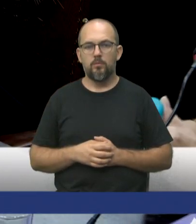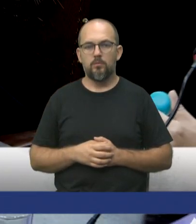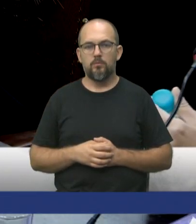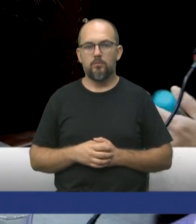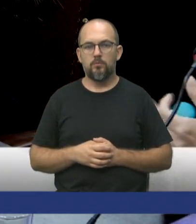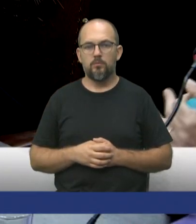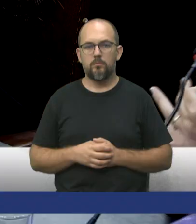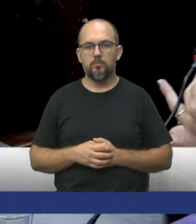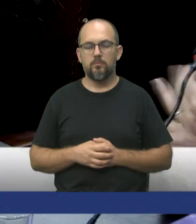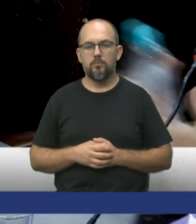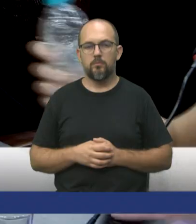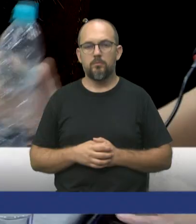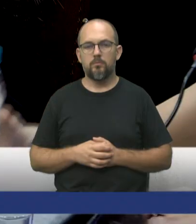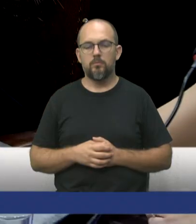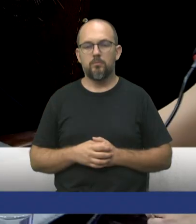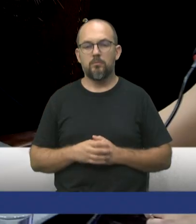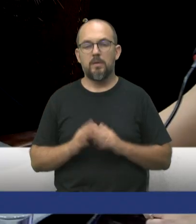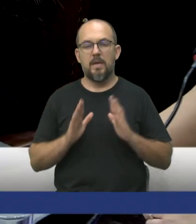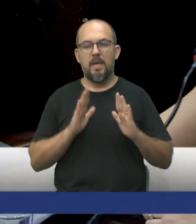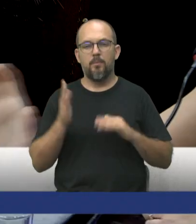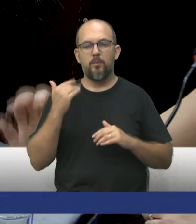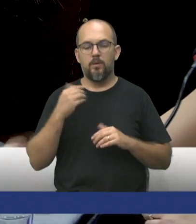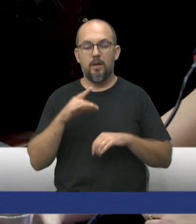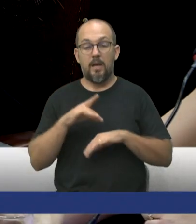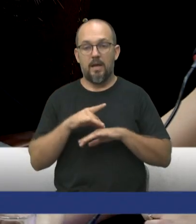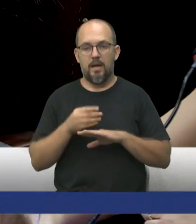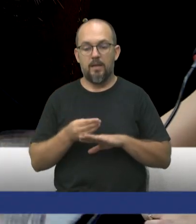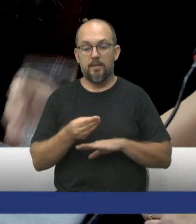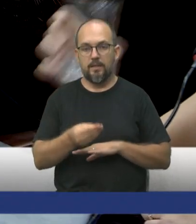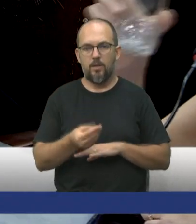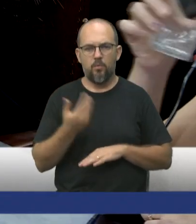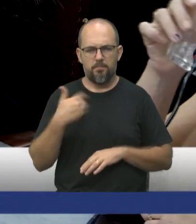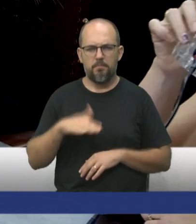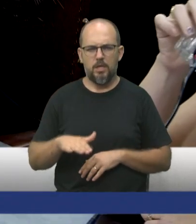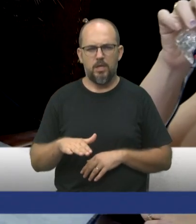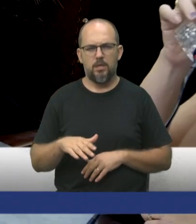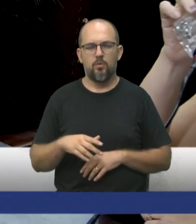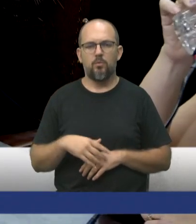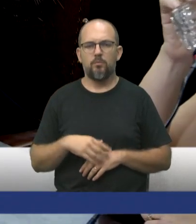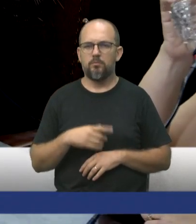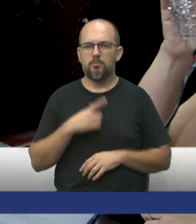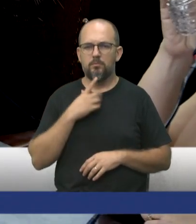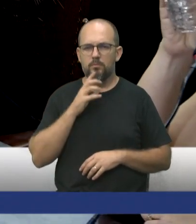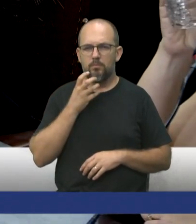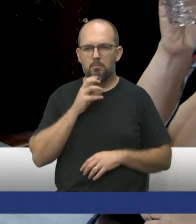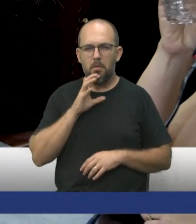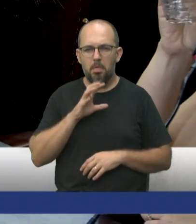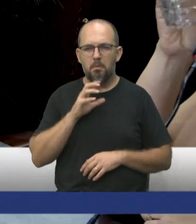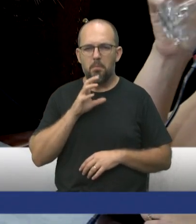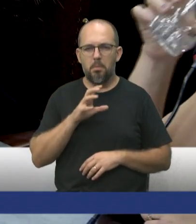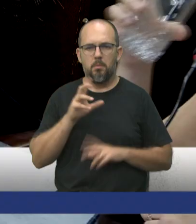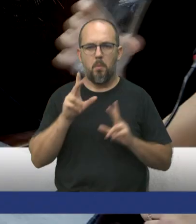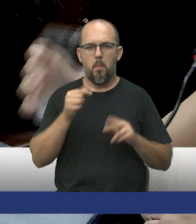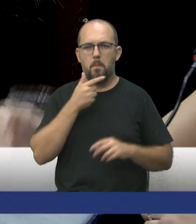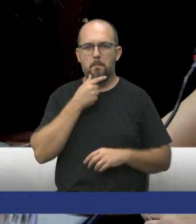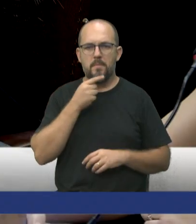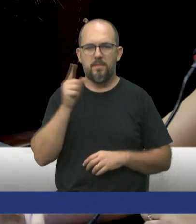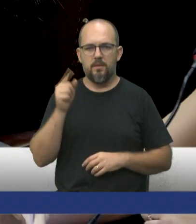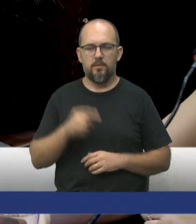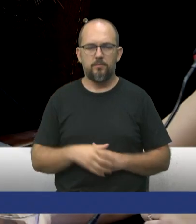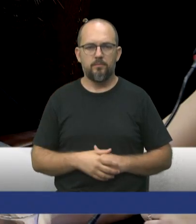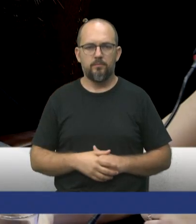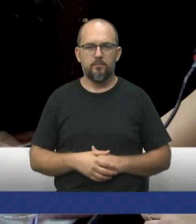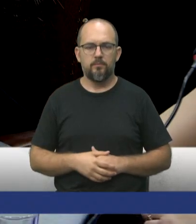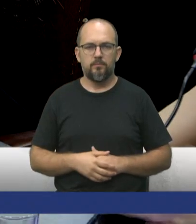Uma época a gente deu uma carne para ele. Desde pequenininho ele tem o vômito igual o menino do.